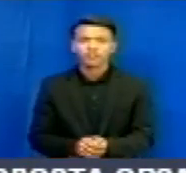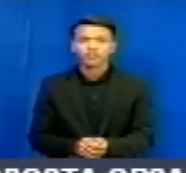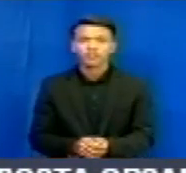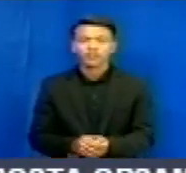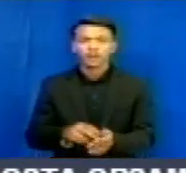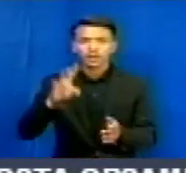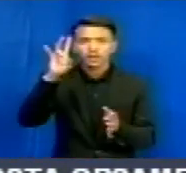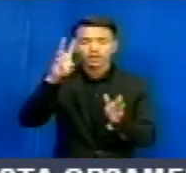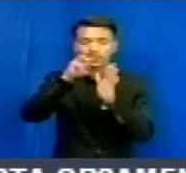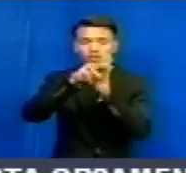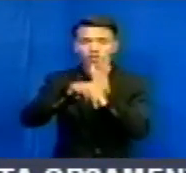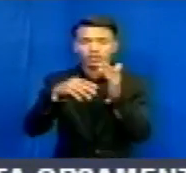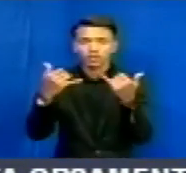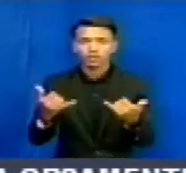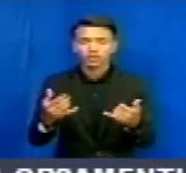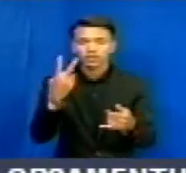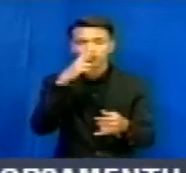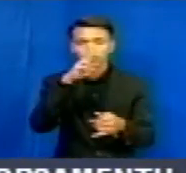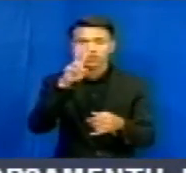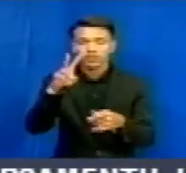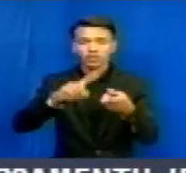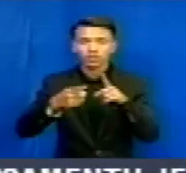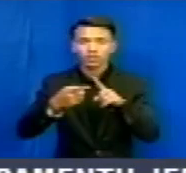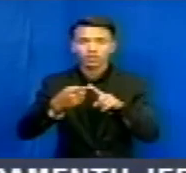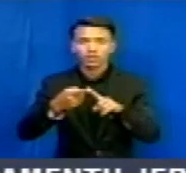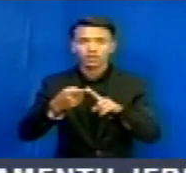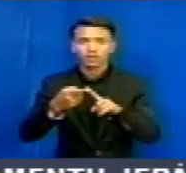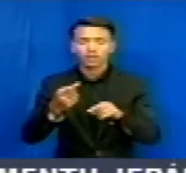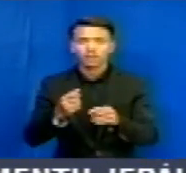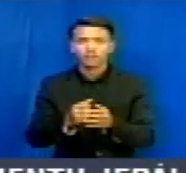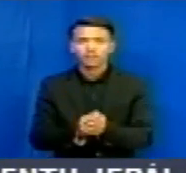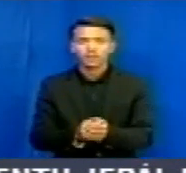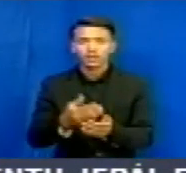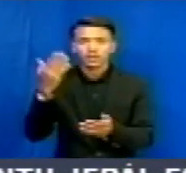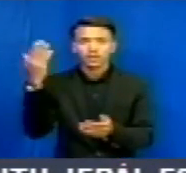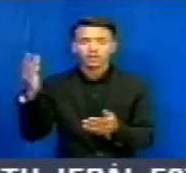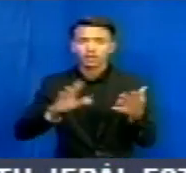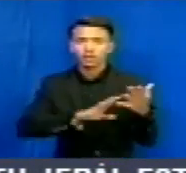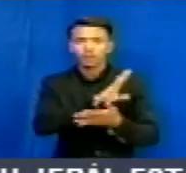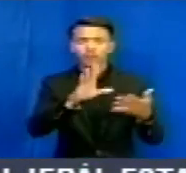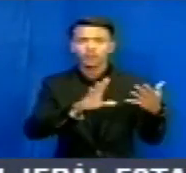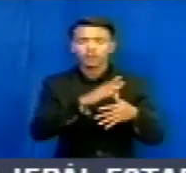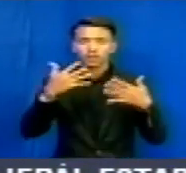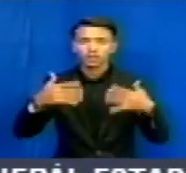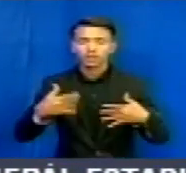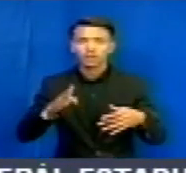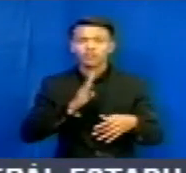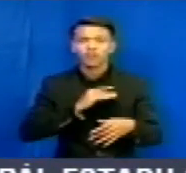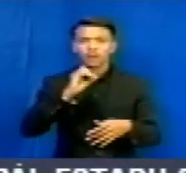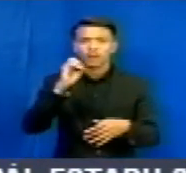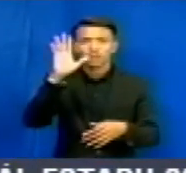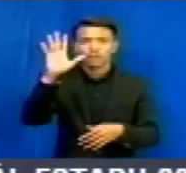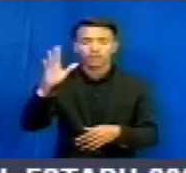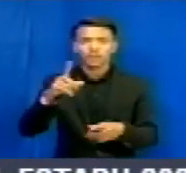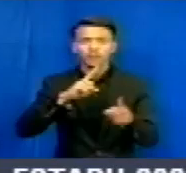Oliko siinä segmentissä 7 minuutissa on ohi niin, että vaan muuttuu kohdalla belon silja rego ja ambito kohdalla morassa on tragedia balibo 5.